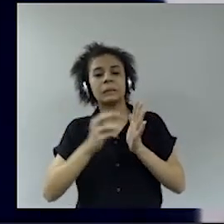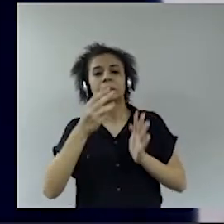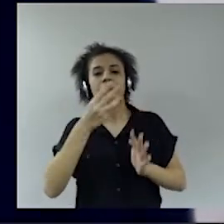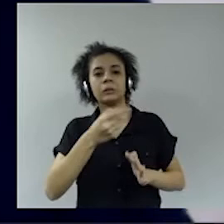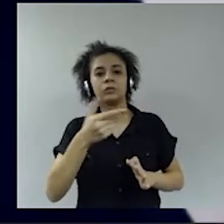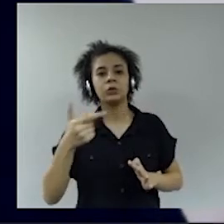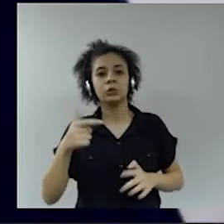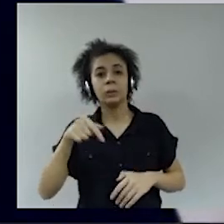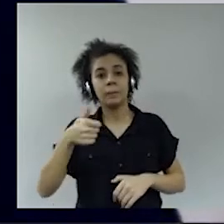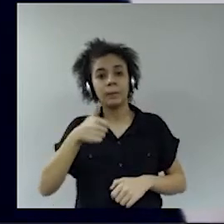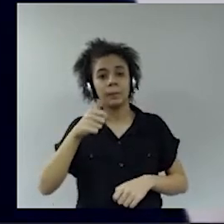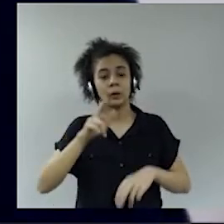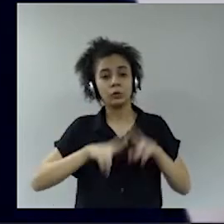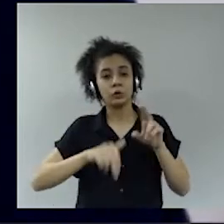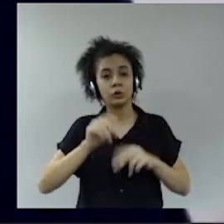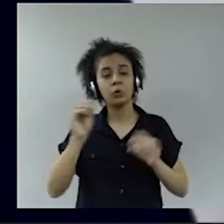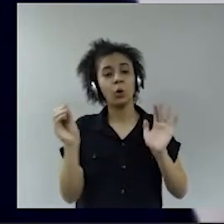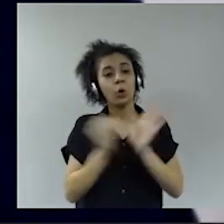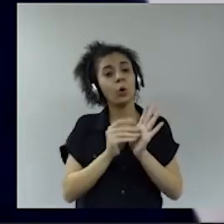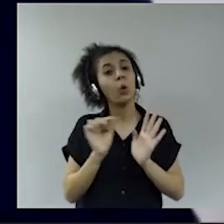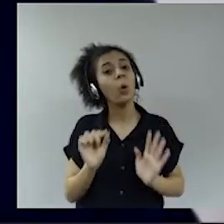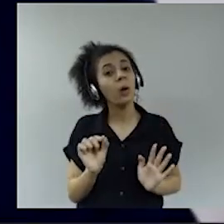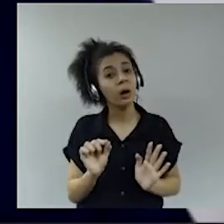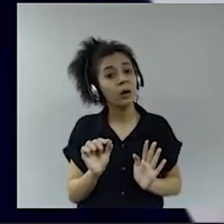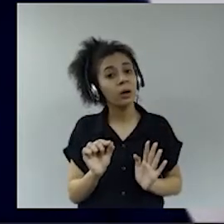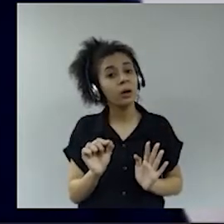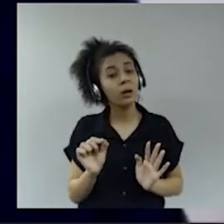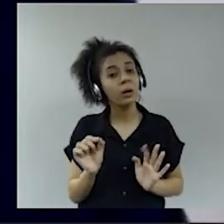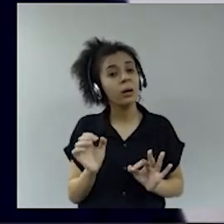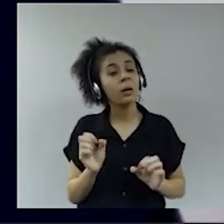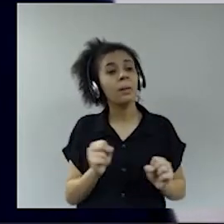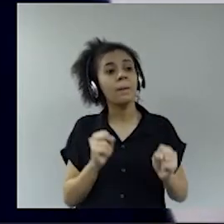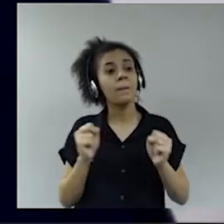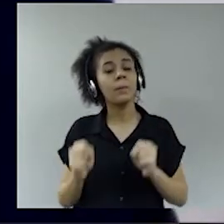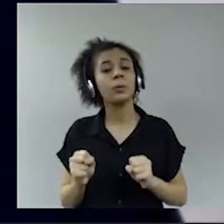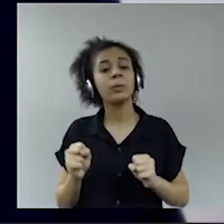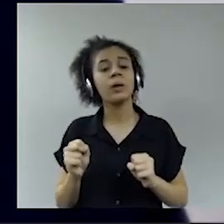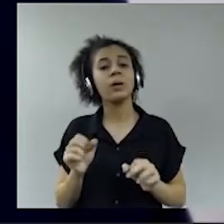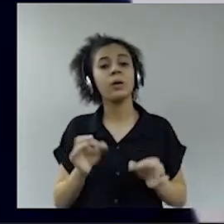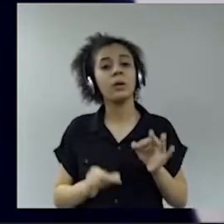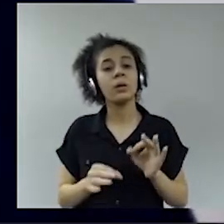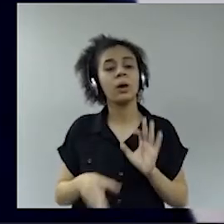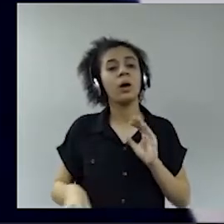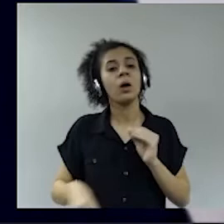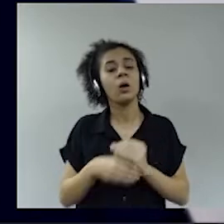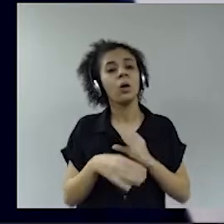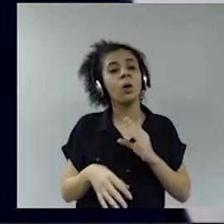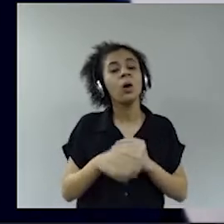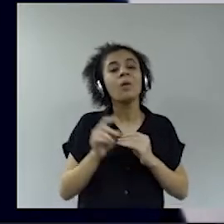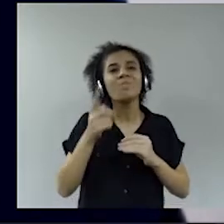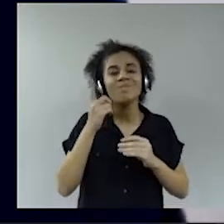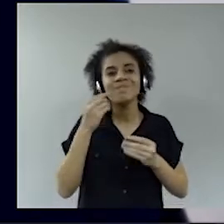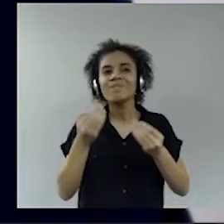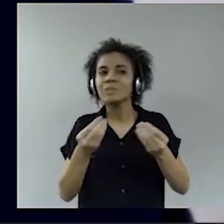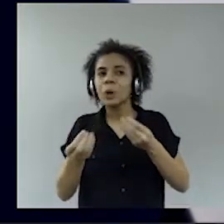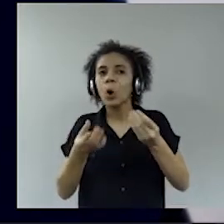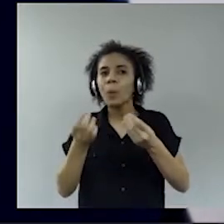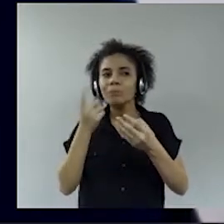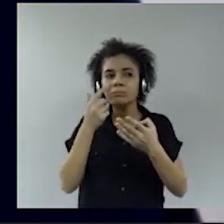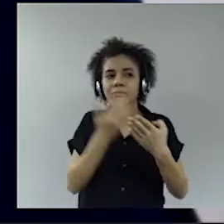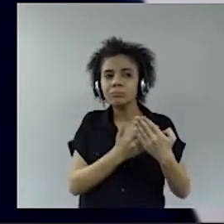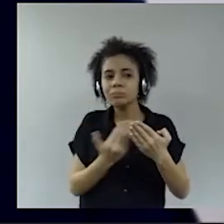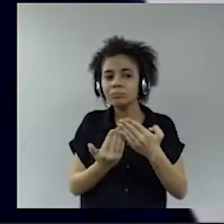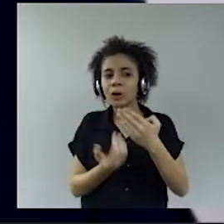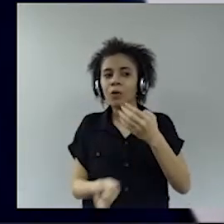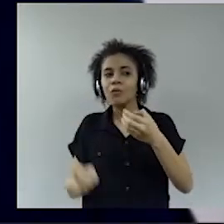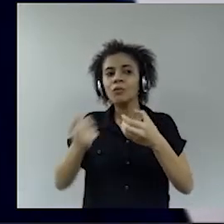do fluente ano, estabeleceu, no âmbito do Poder Judiciário, medidas para a retomada dos